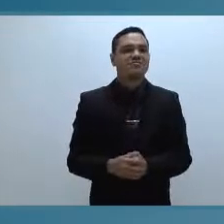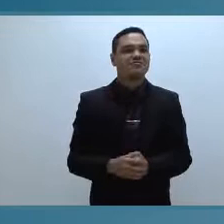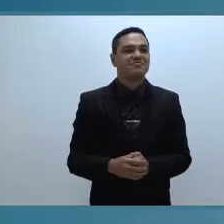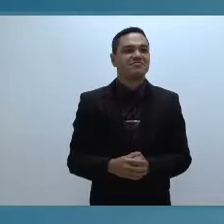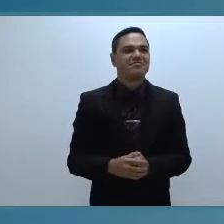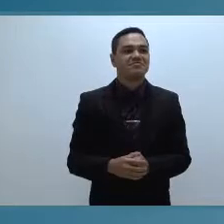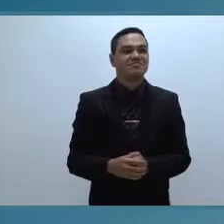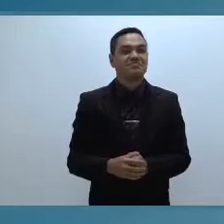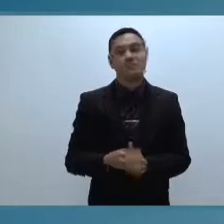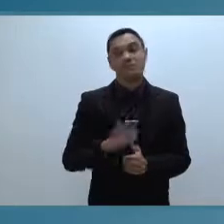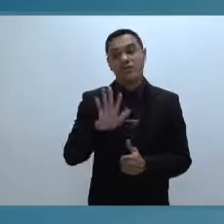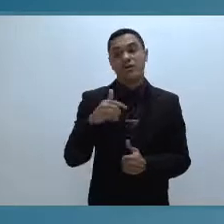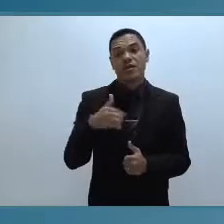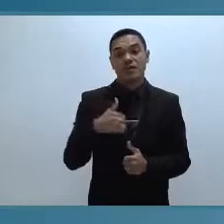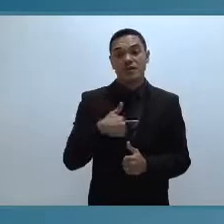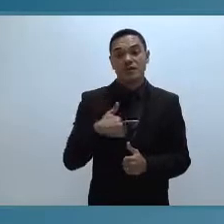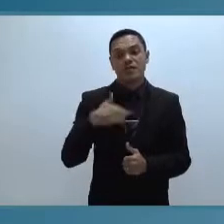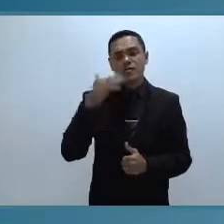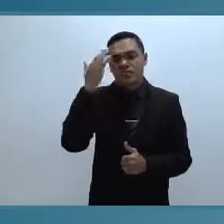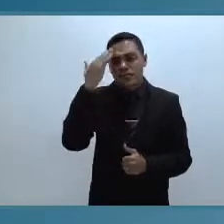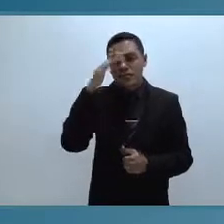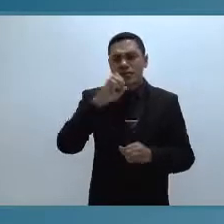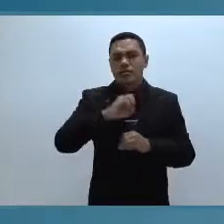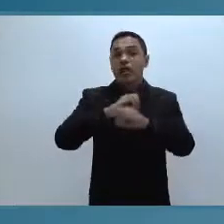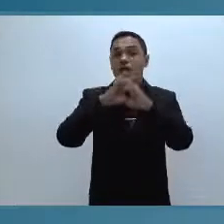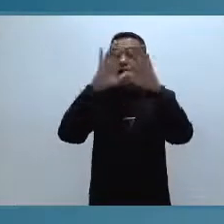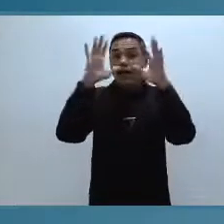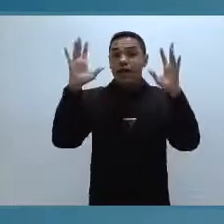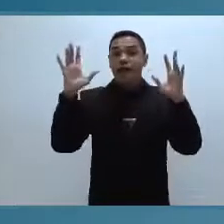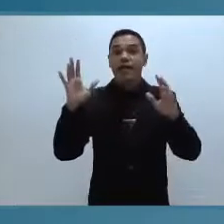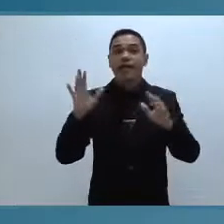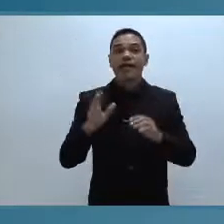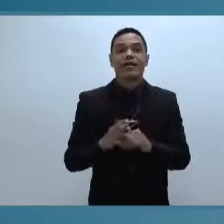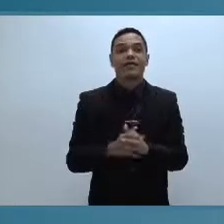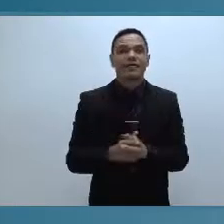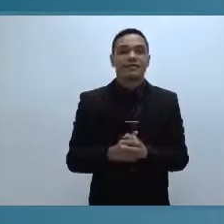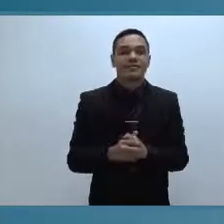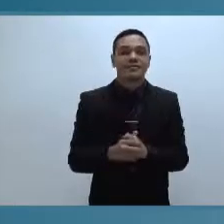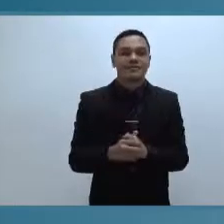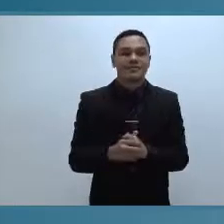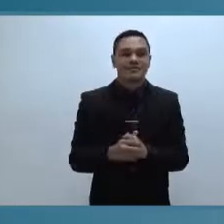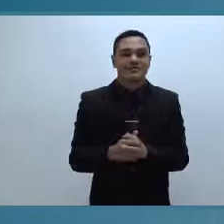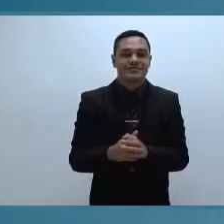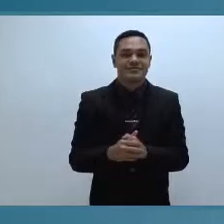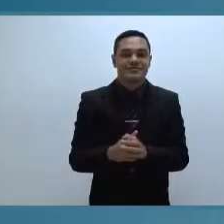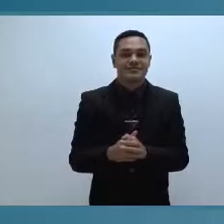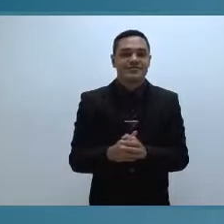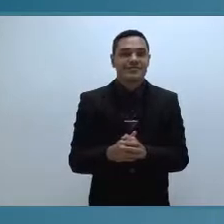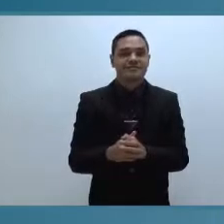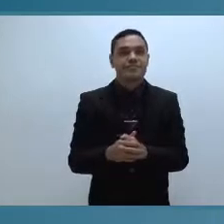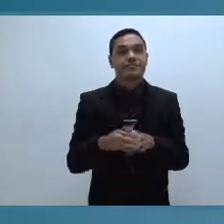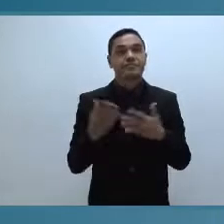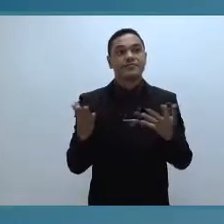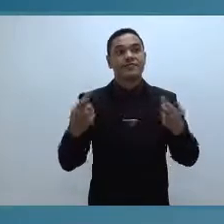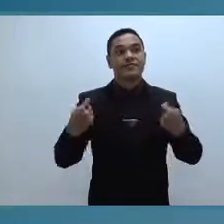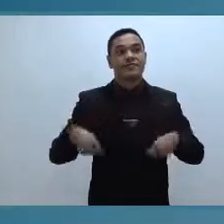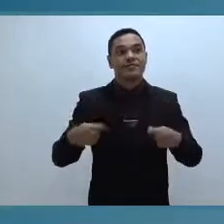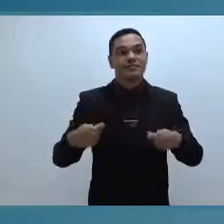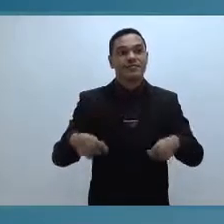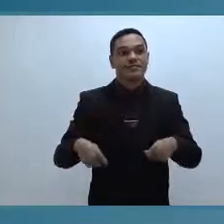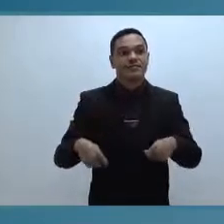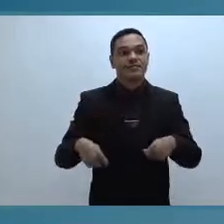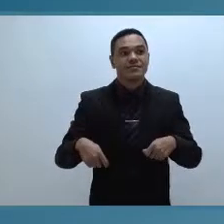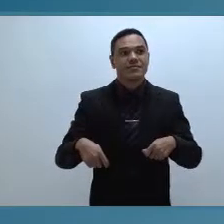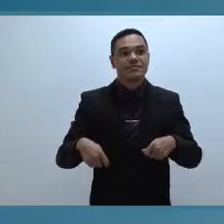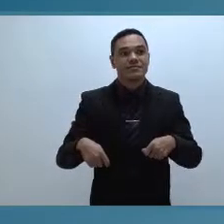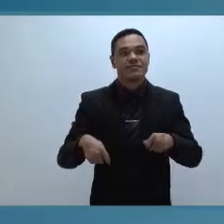refluí do meu entendimento de que essas situações devem ser aguardadas a